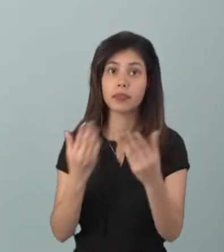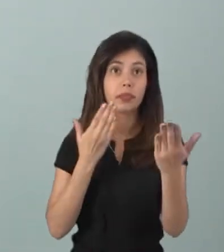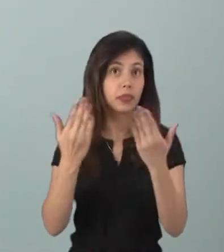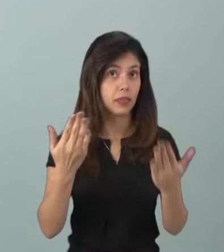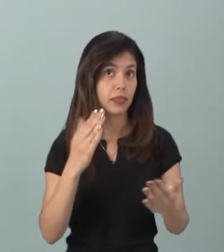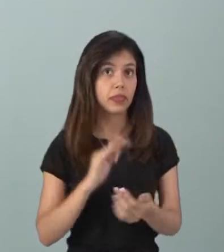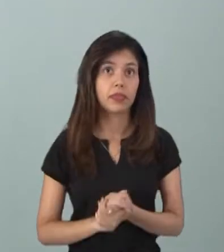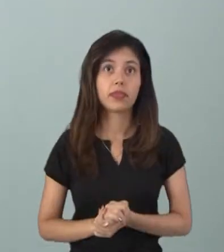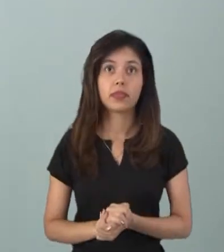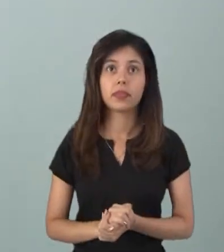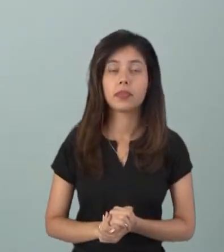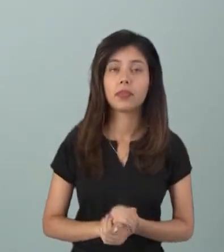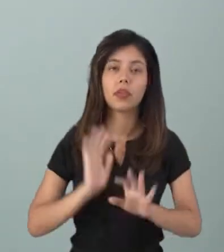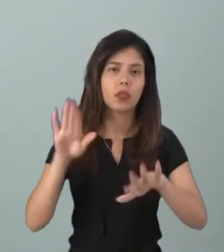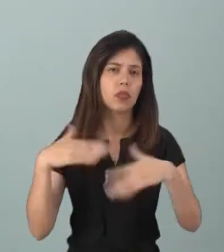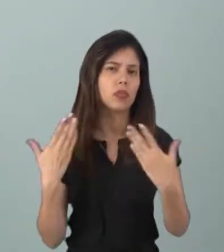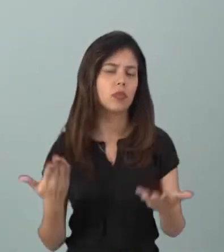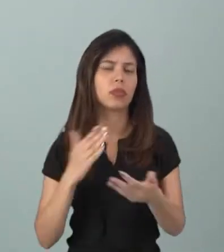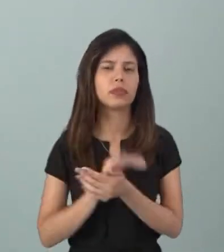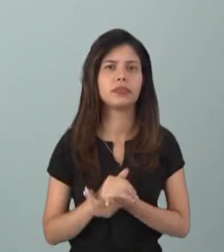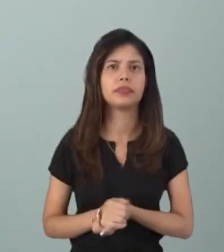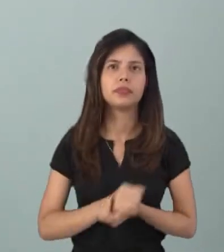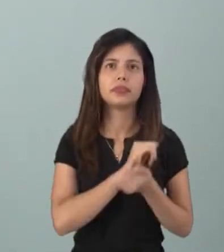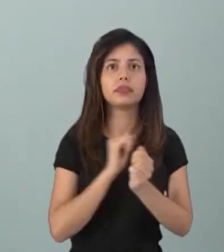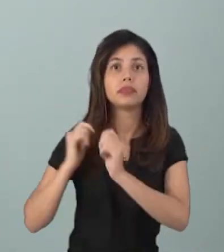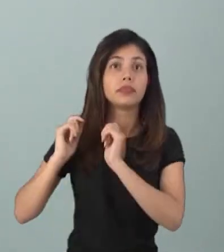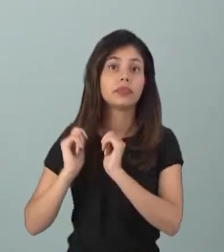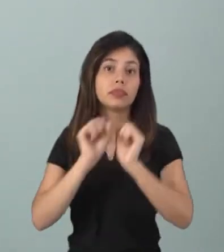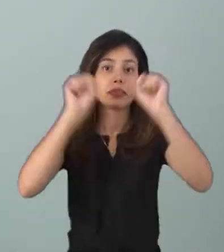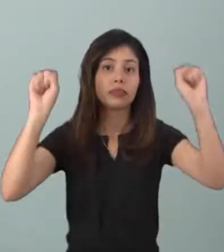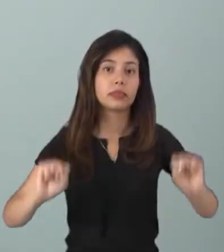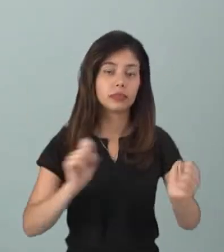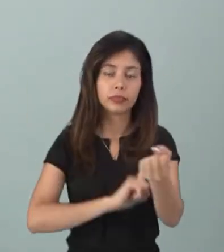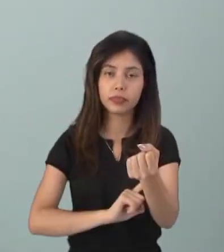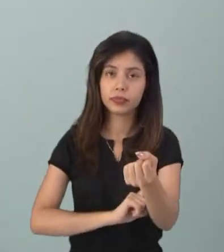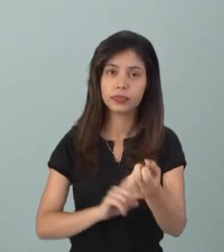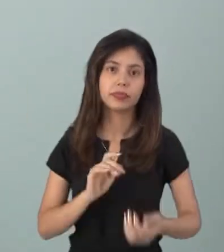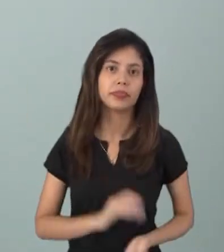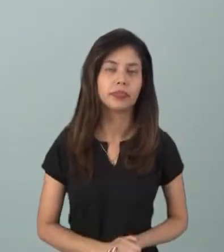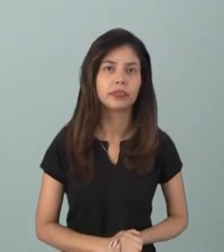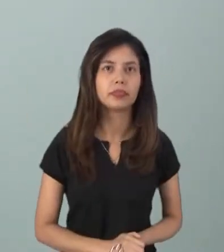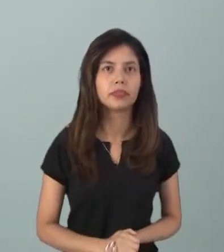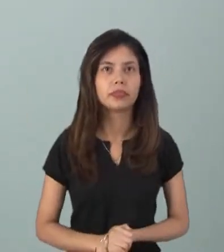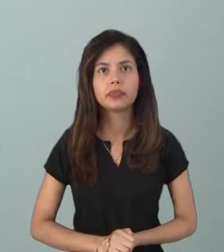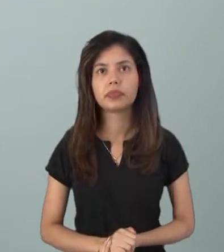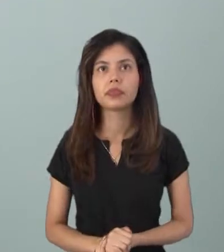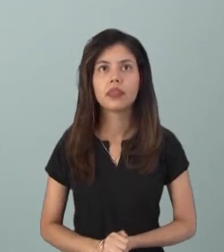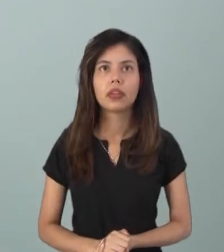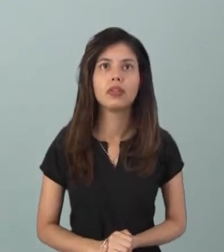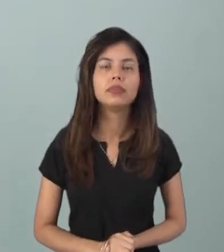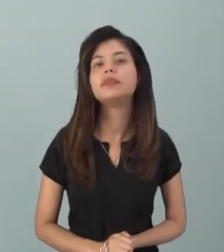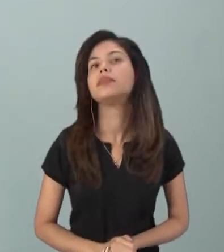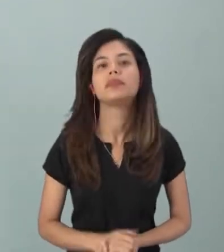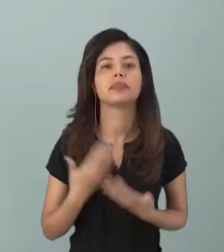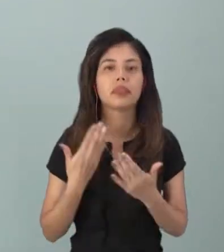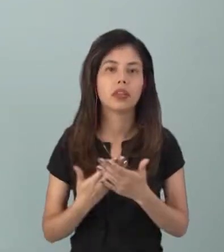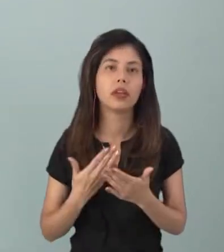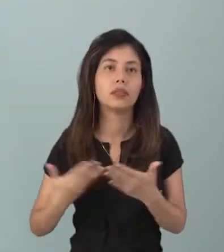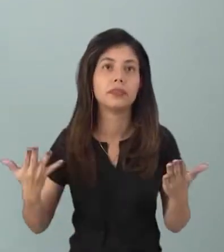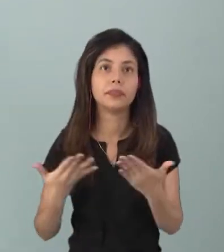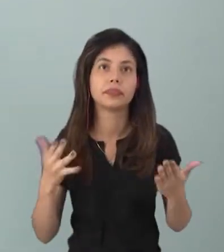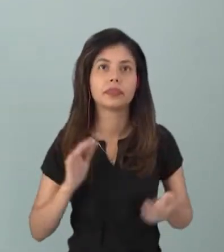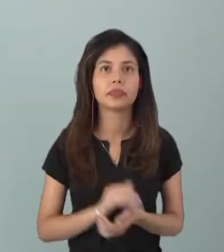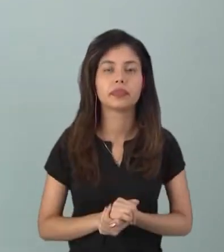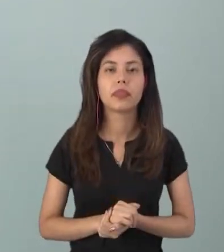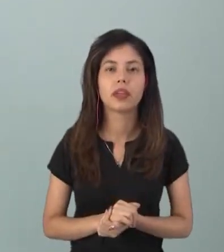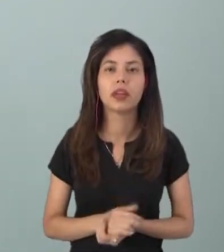substâncias psicoativas e quais são os seus efeitos no sistema nervoso. Vamos lá? Então, na aula de hoje,